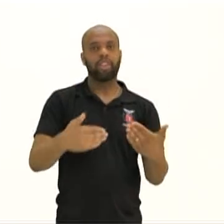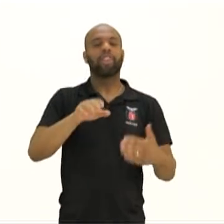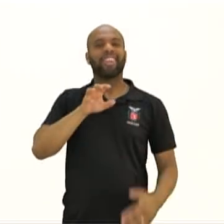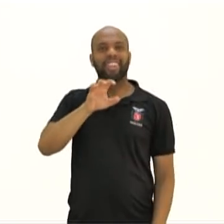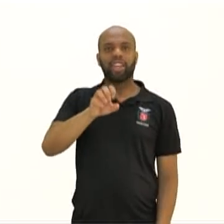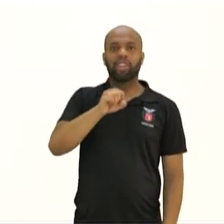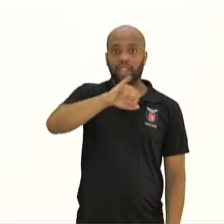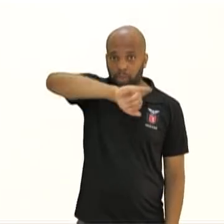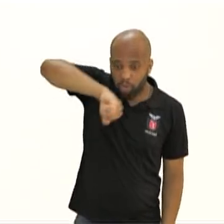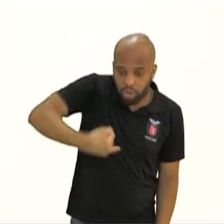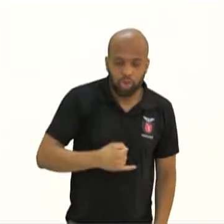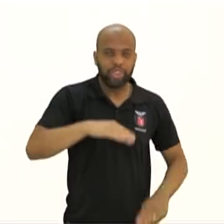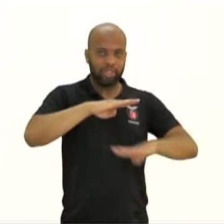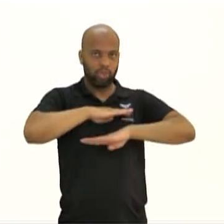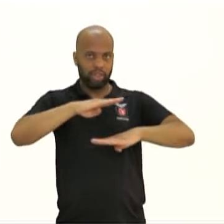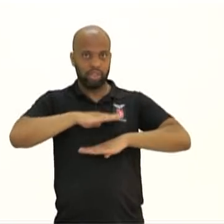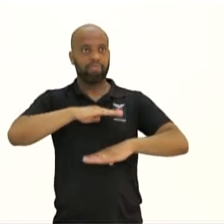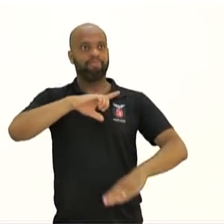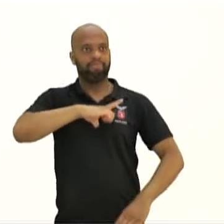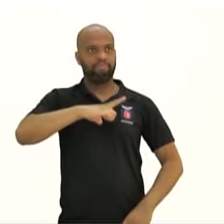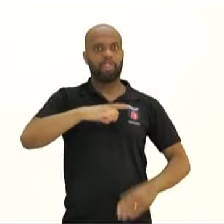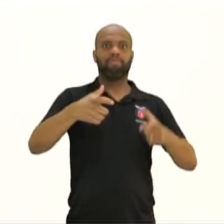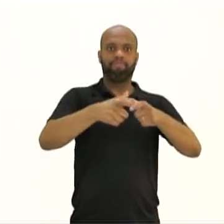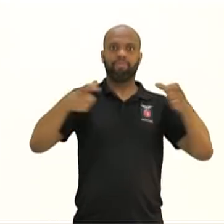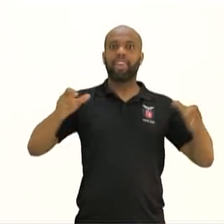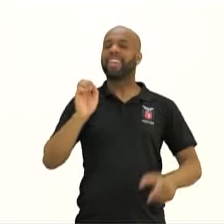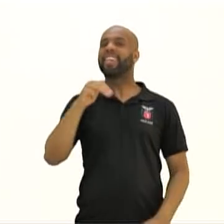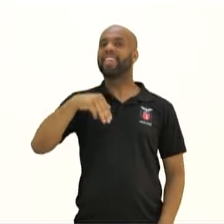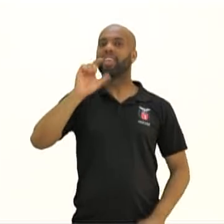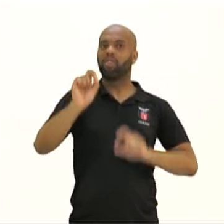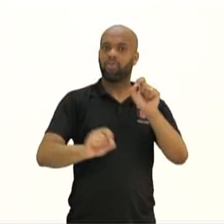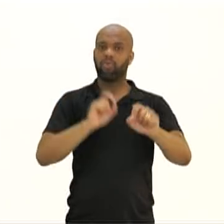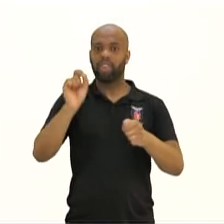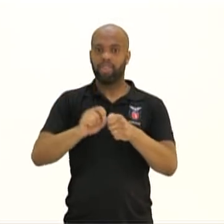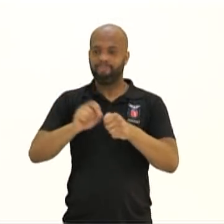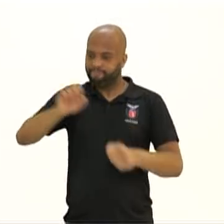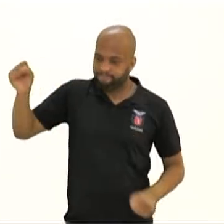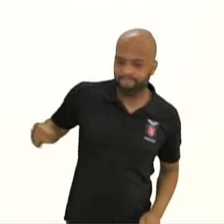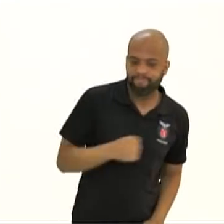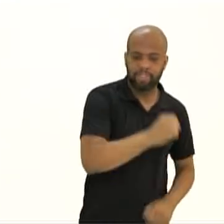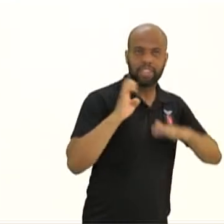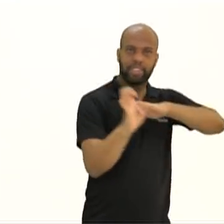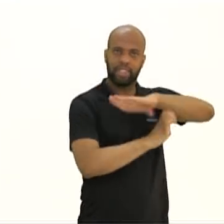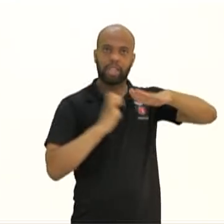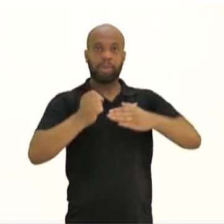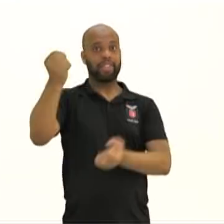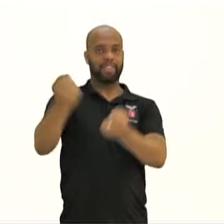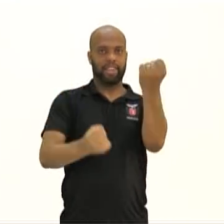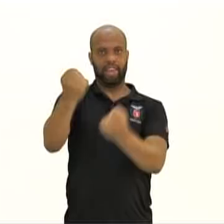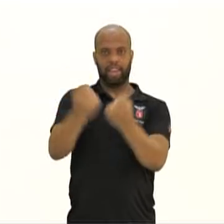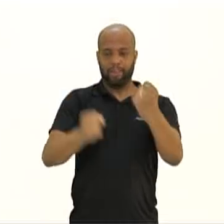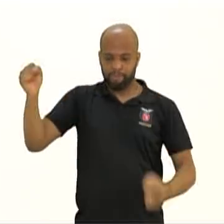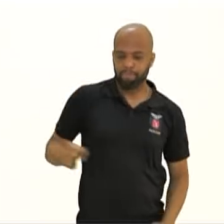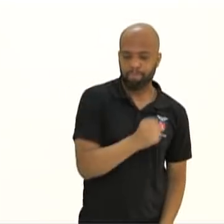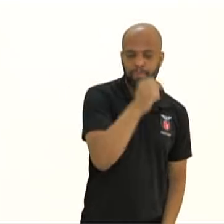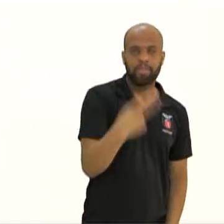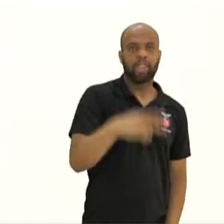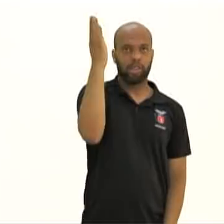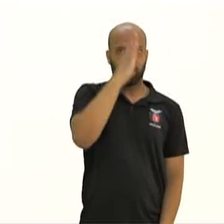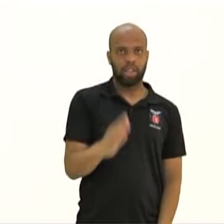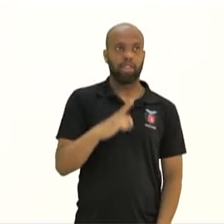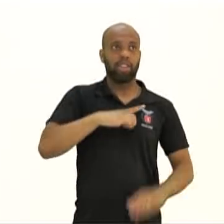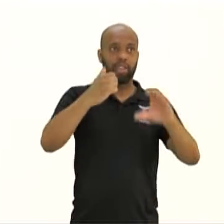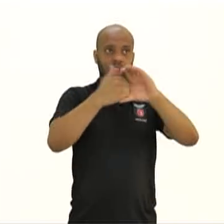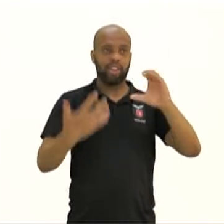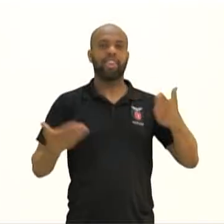que quem aproveitou a situação em grande quantidade foram as montadoras multinacionais de automóveis. Dentro dessas